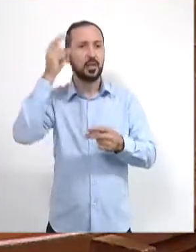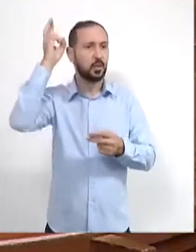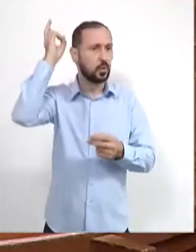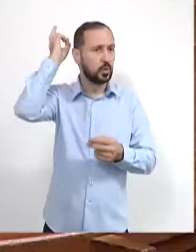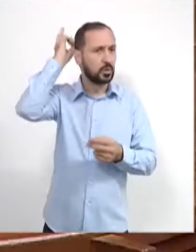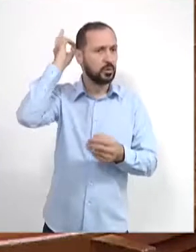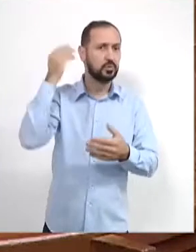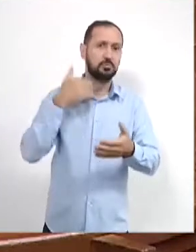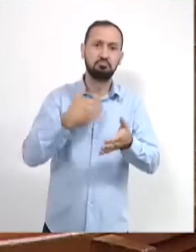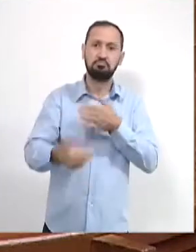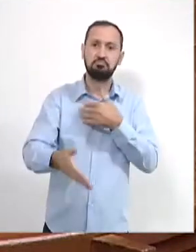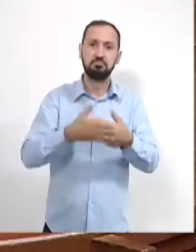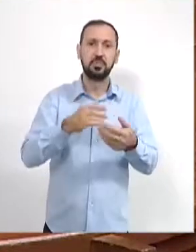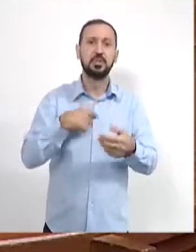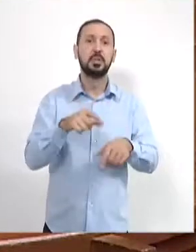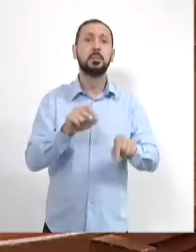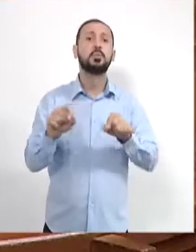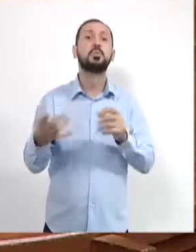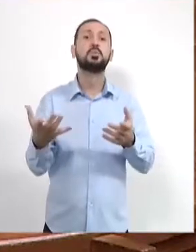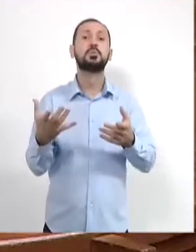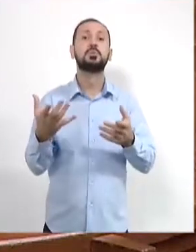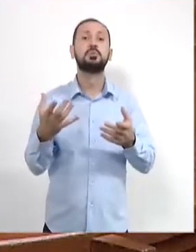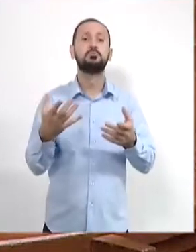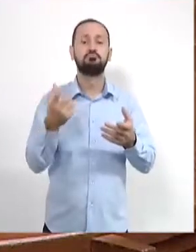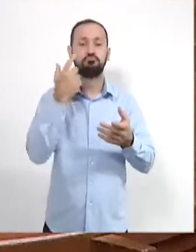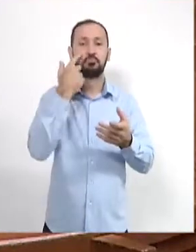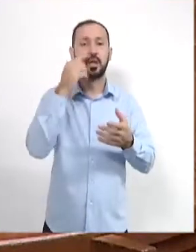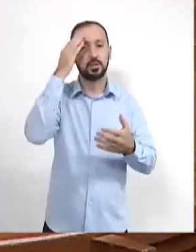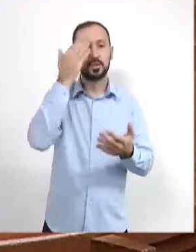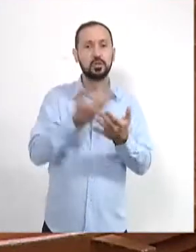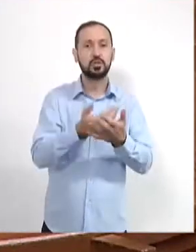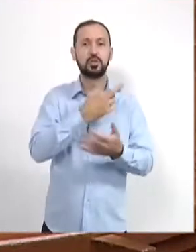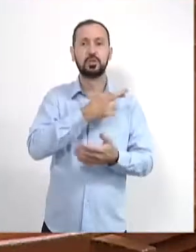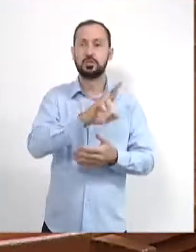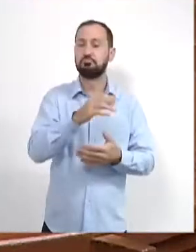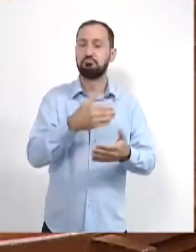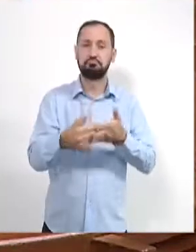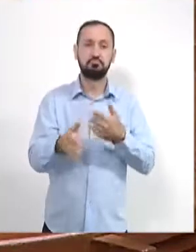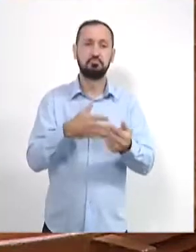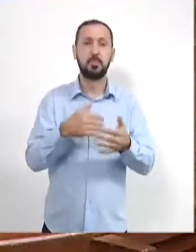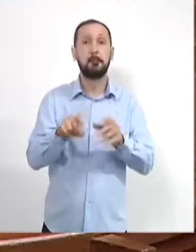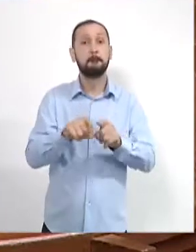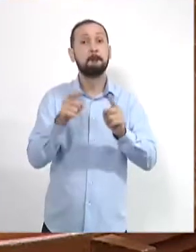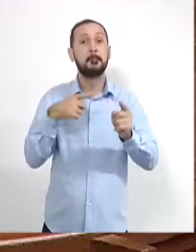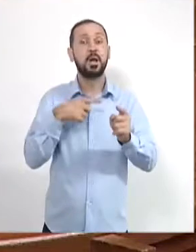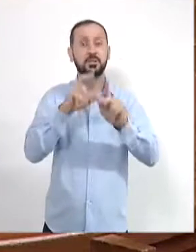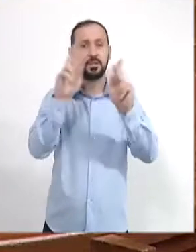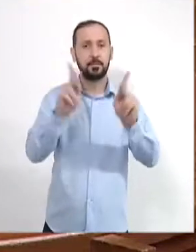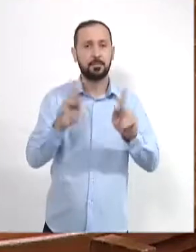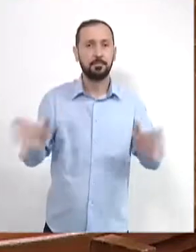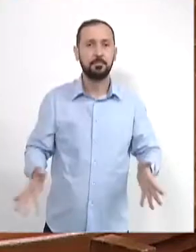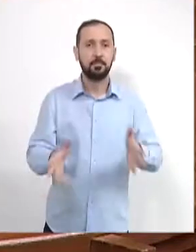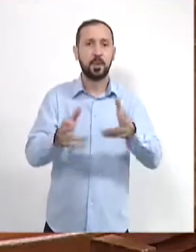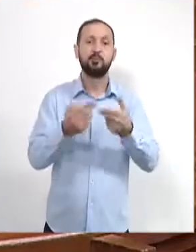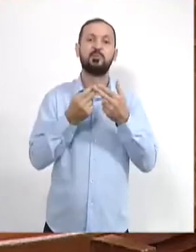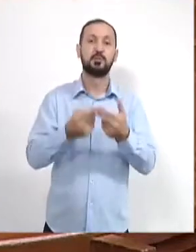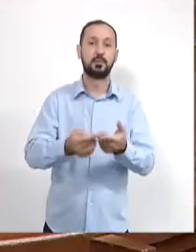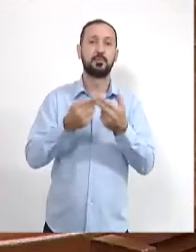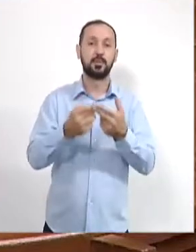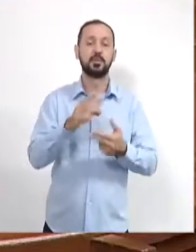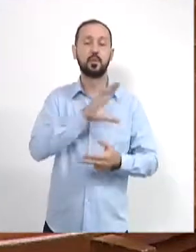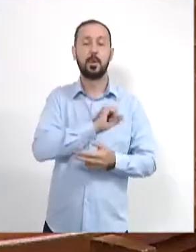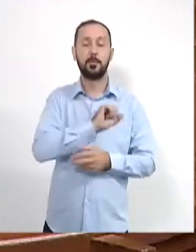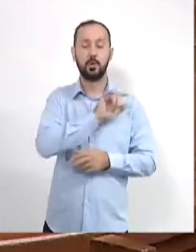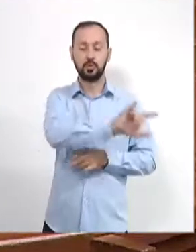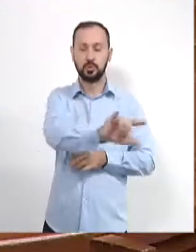índio, independente da sua opção sexual, do seu credo religioso, mas sim a promoção da paz, da tolerância, do amor ao